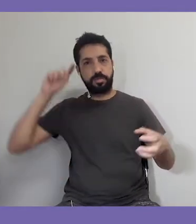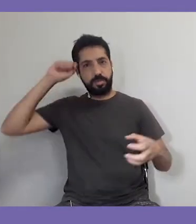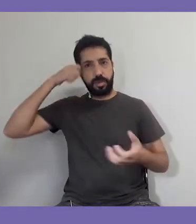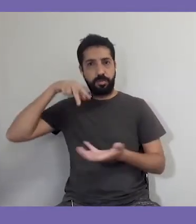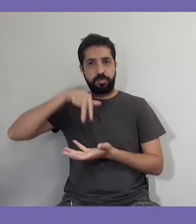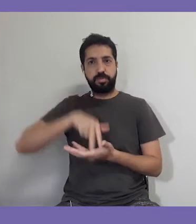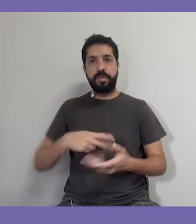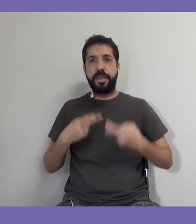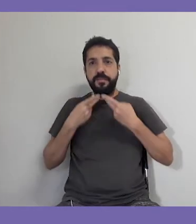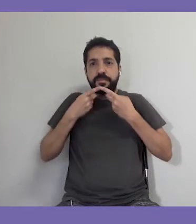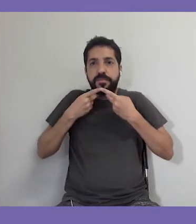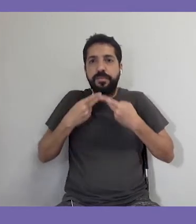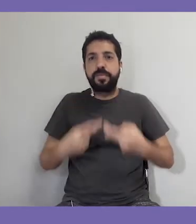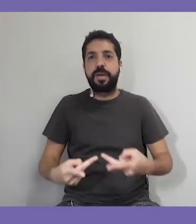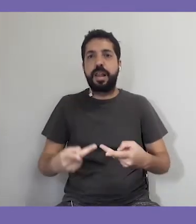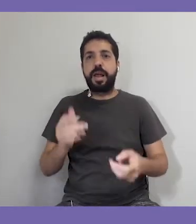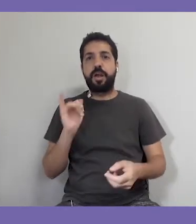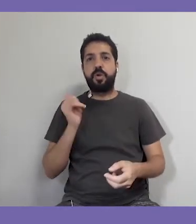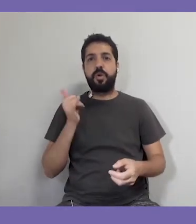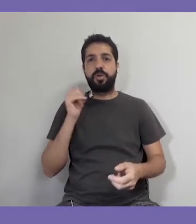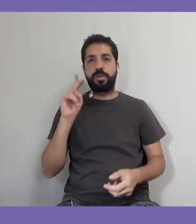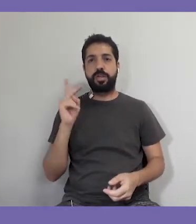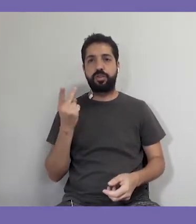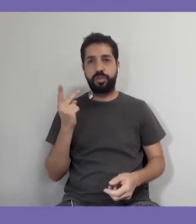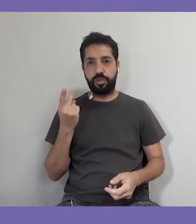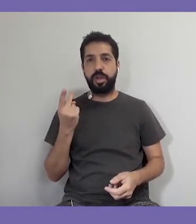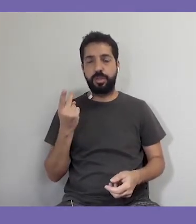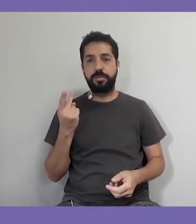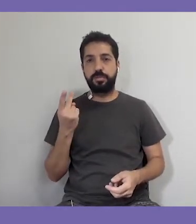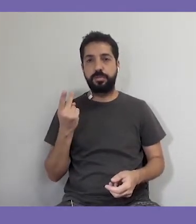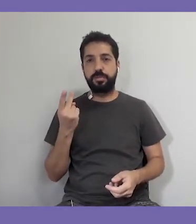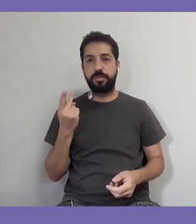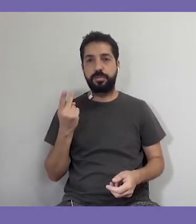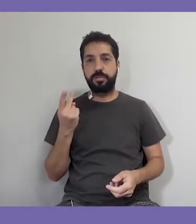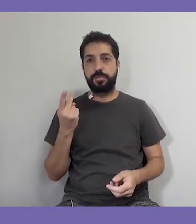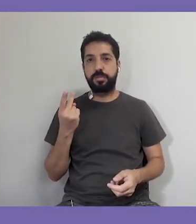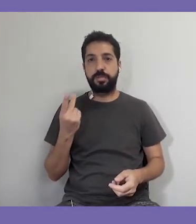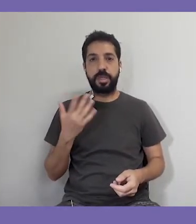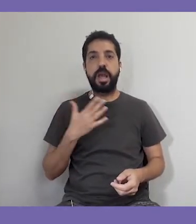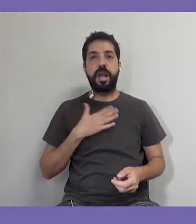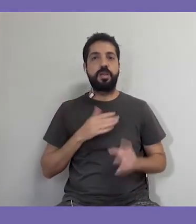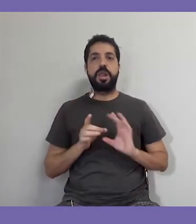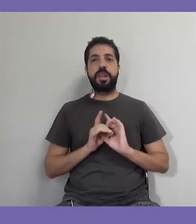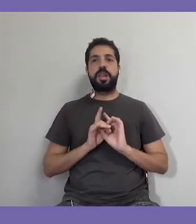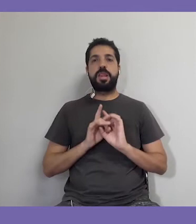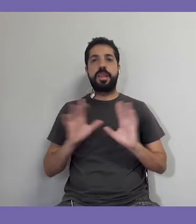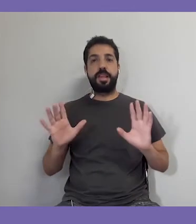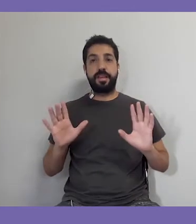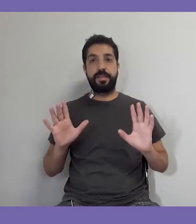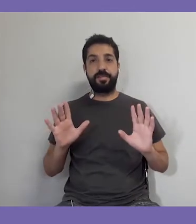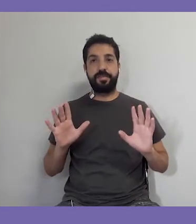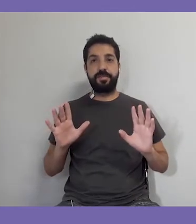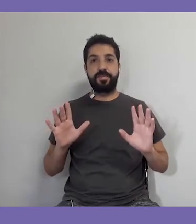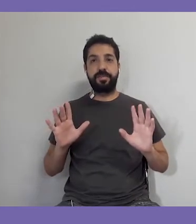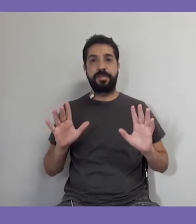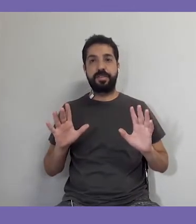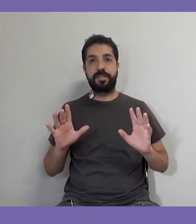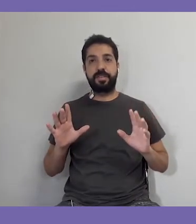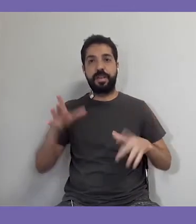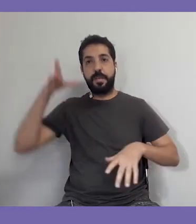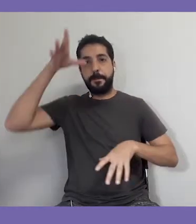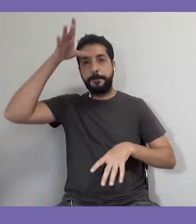contar essa história, né? E, e me deixar livre no momento